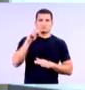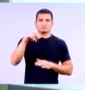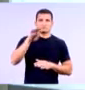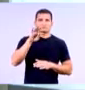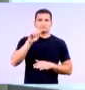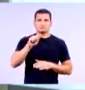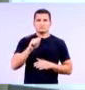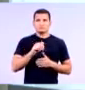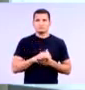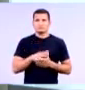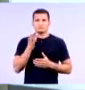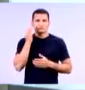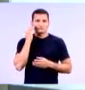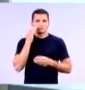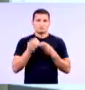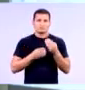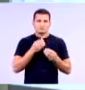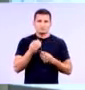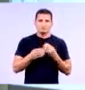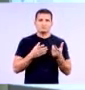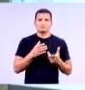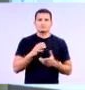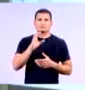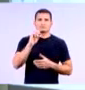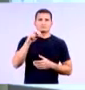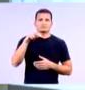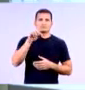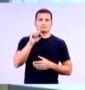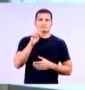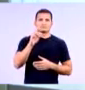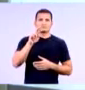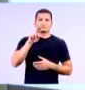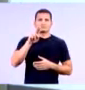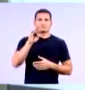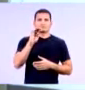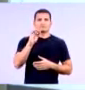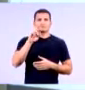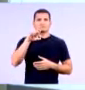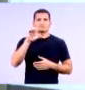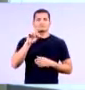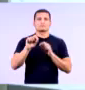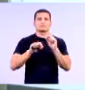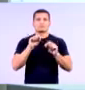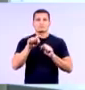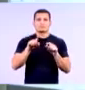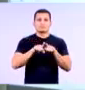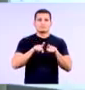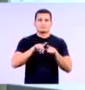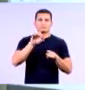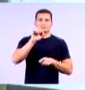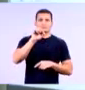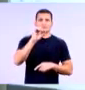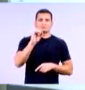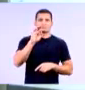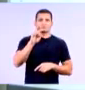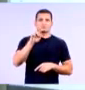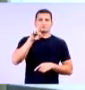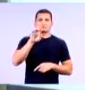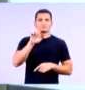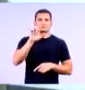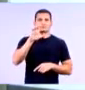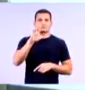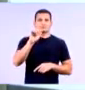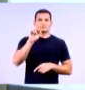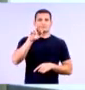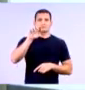ainda como define construtores e o que seriam sobrecarga de métodos, tá, gente? Construtores e gestores, sobrecarga de